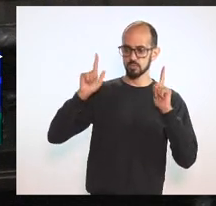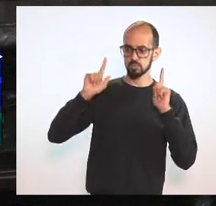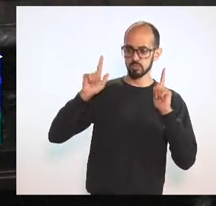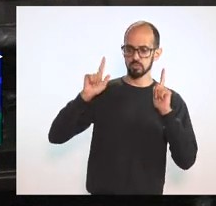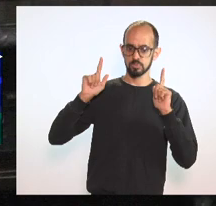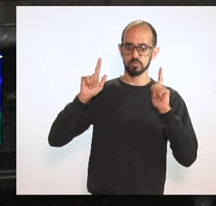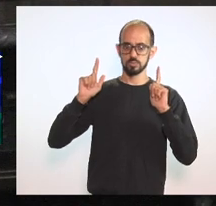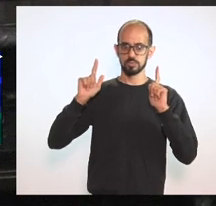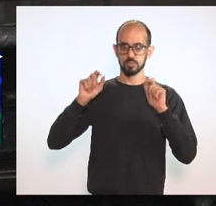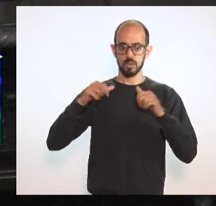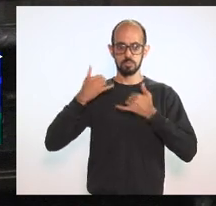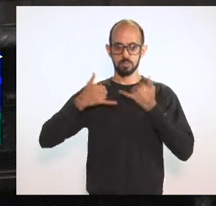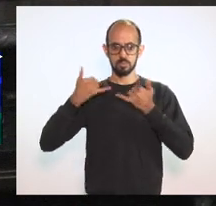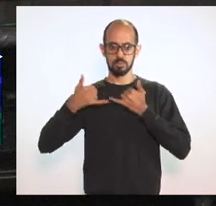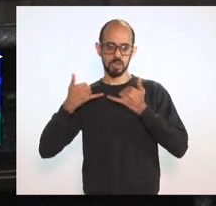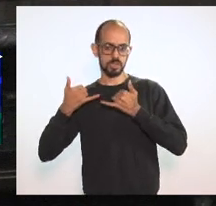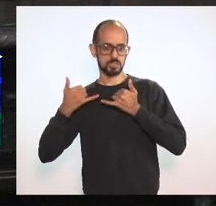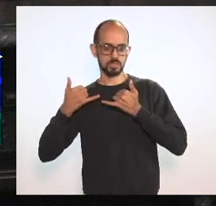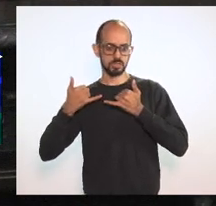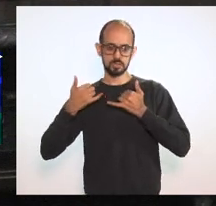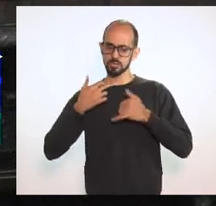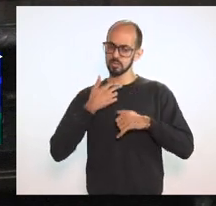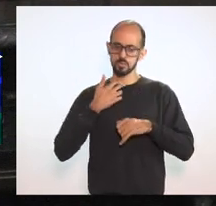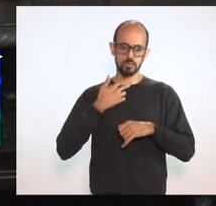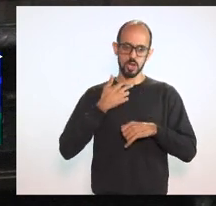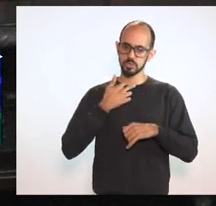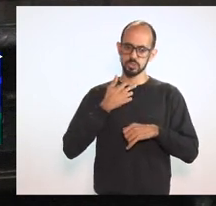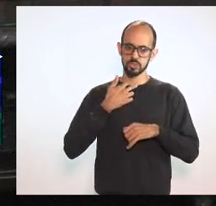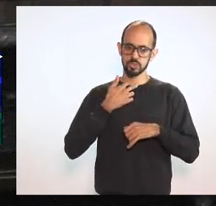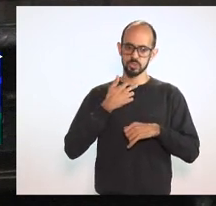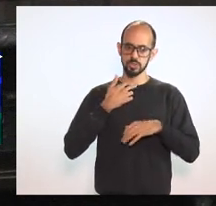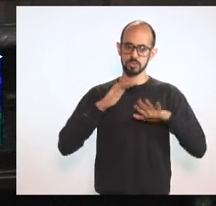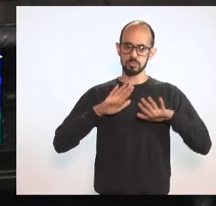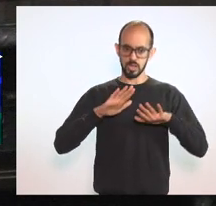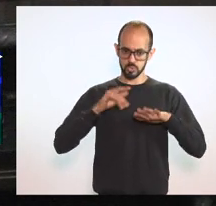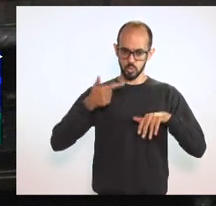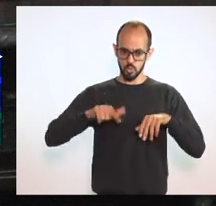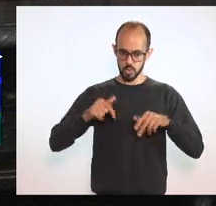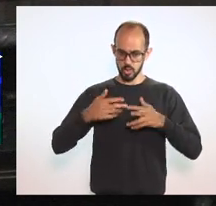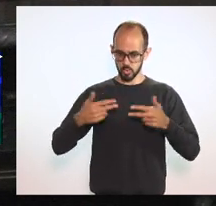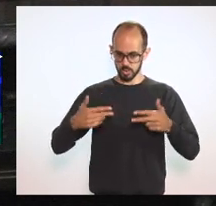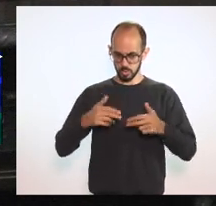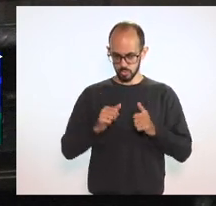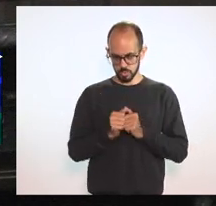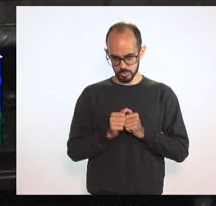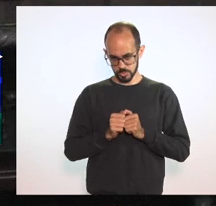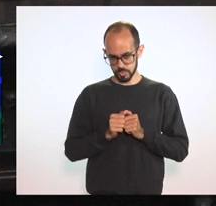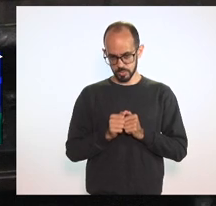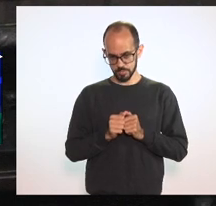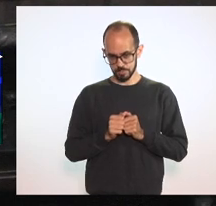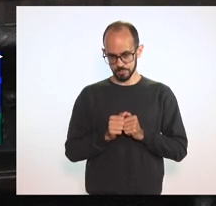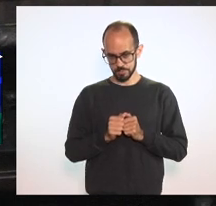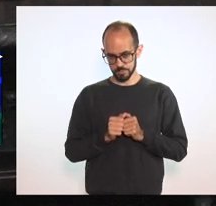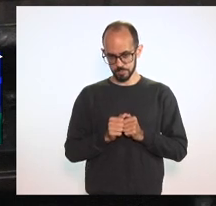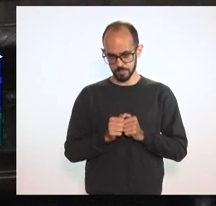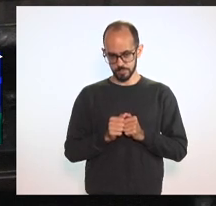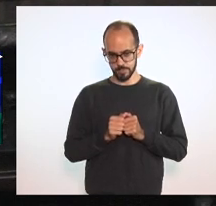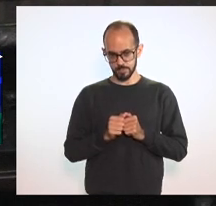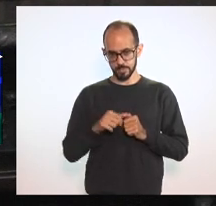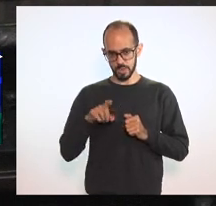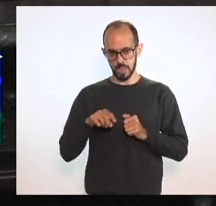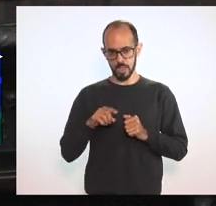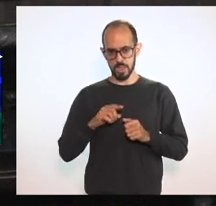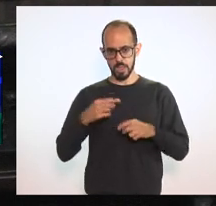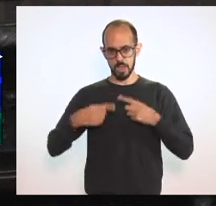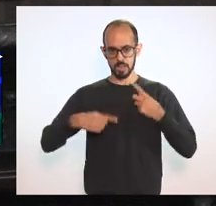fala de Vento Di Brincadeira não tem nenhum cabimento agora uma outra coisa uma outra coisa é o debate